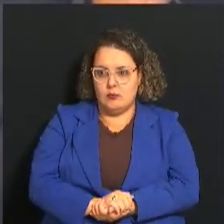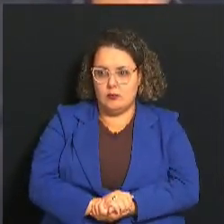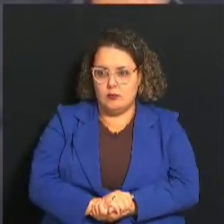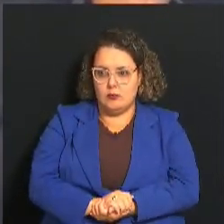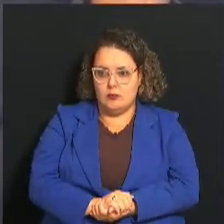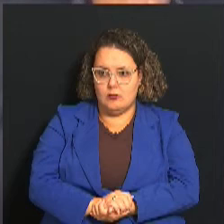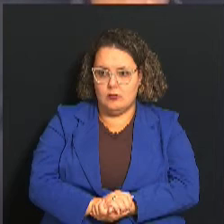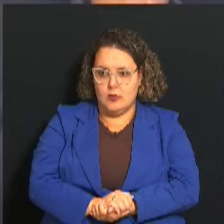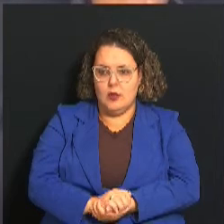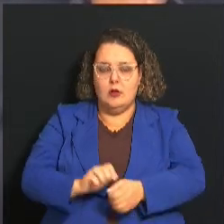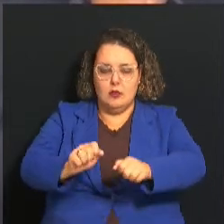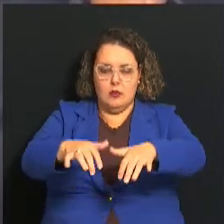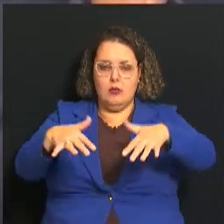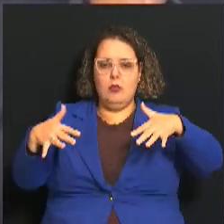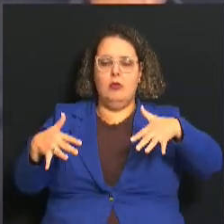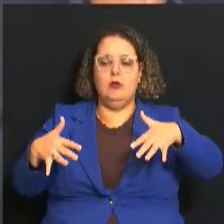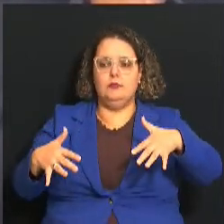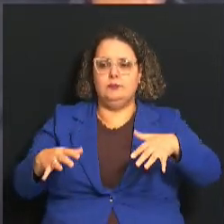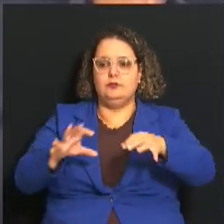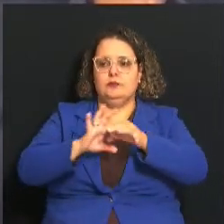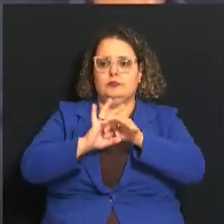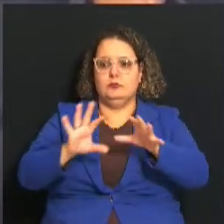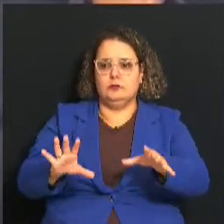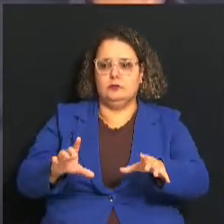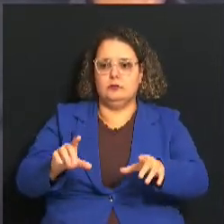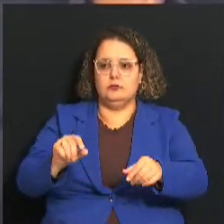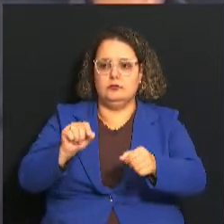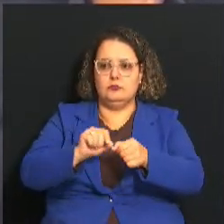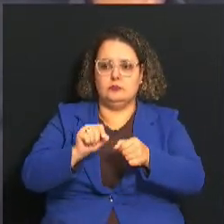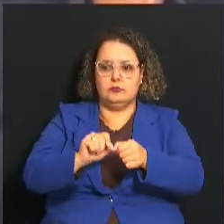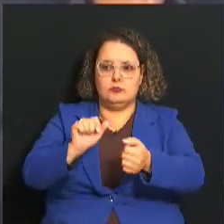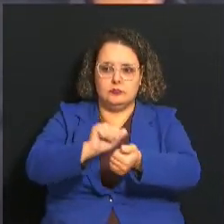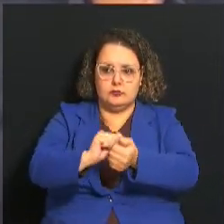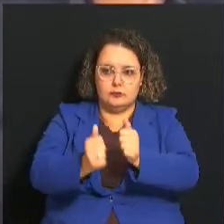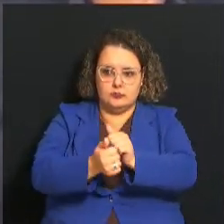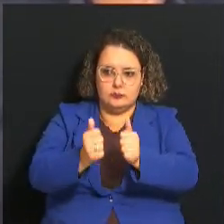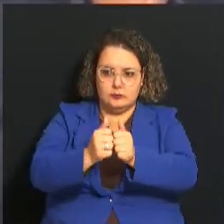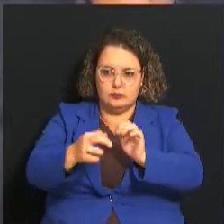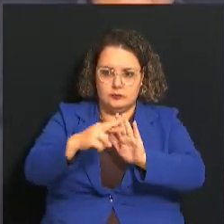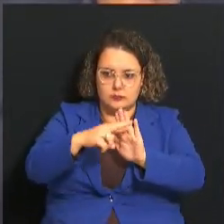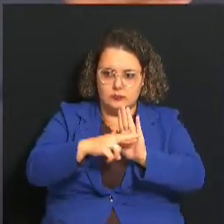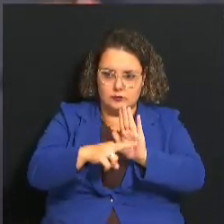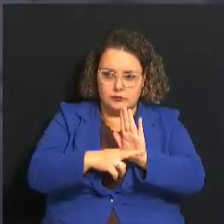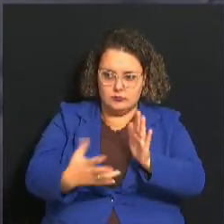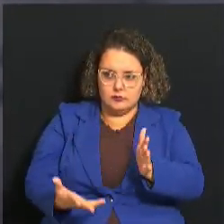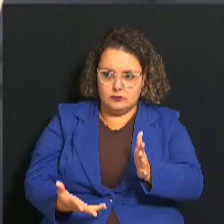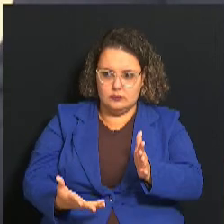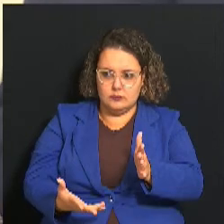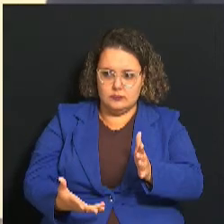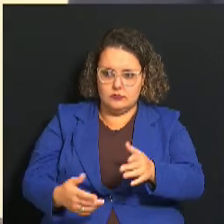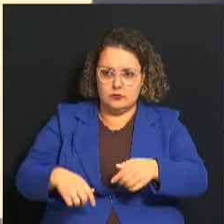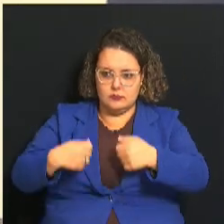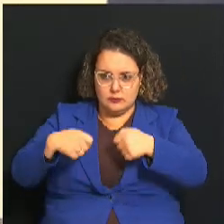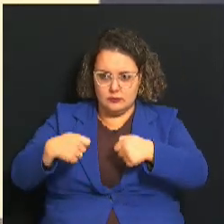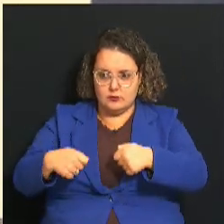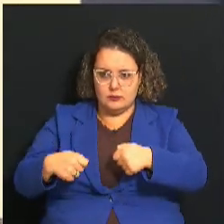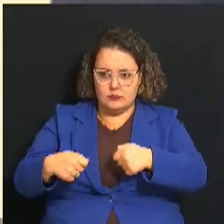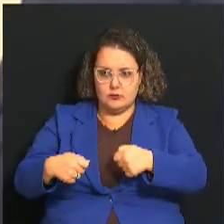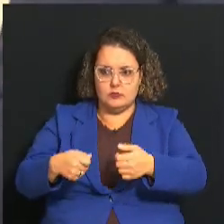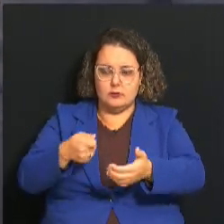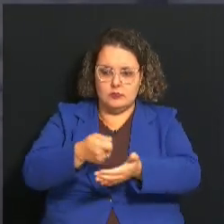O plenário tem toda a liberdade de fazer as adequações ao regimento na medida que se fizer necessário. Pelo menos já